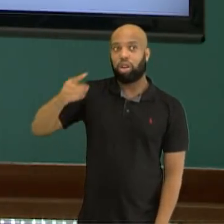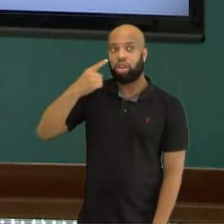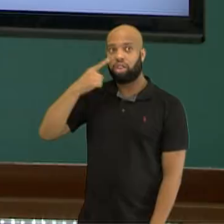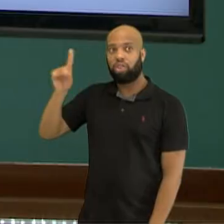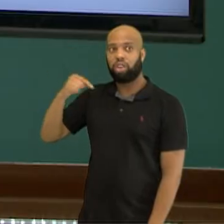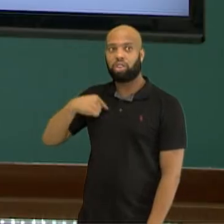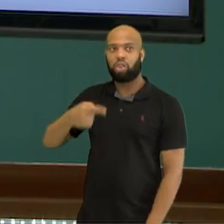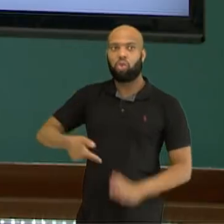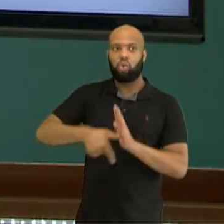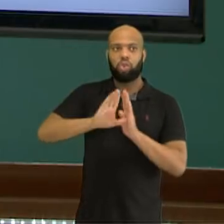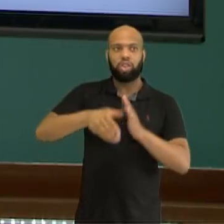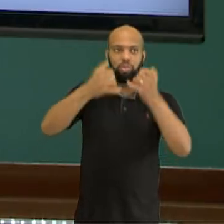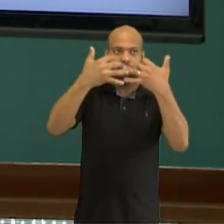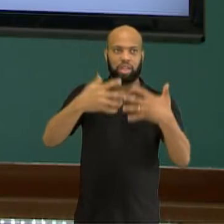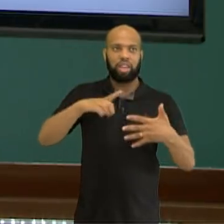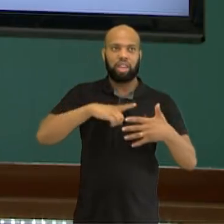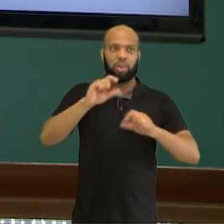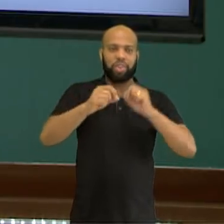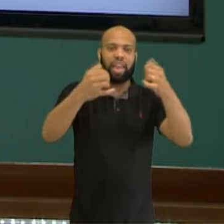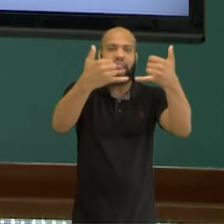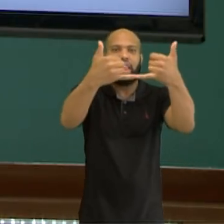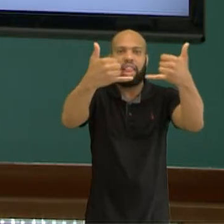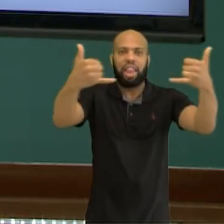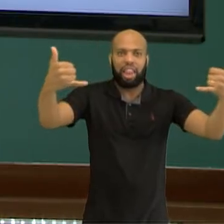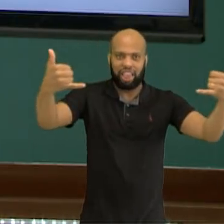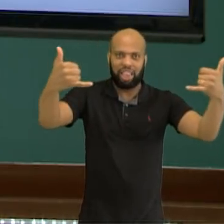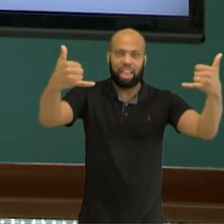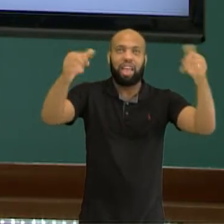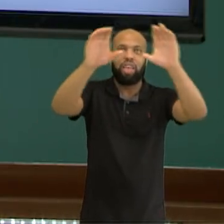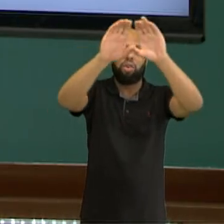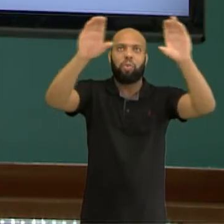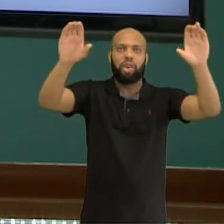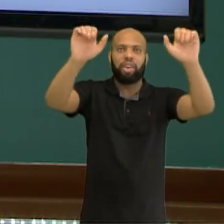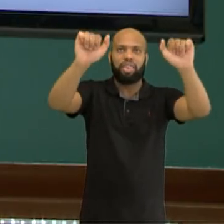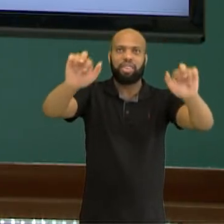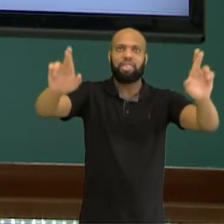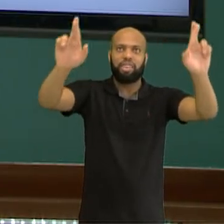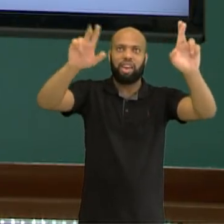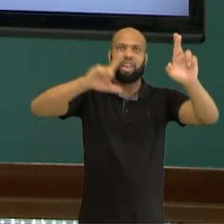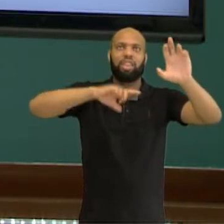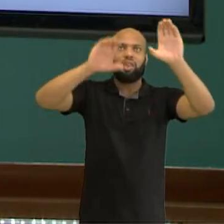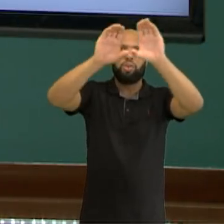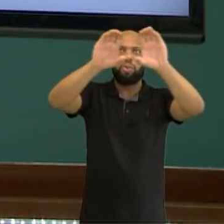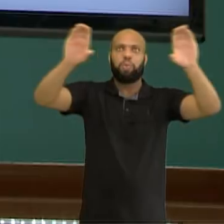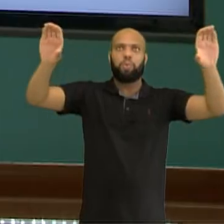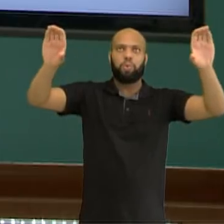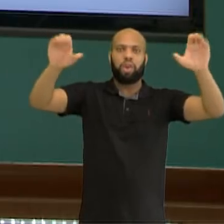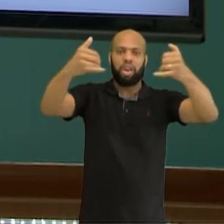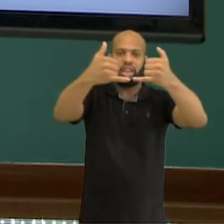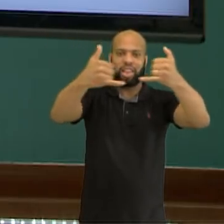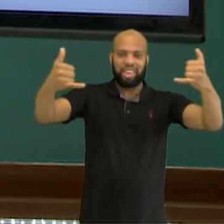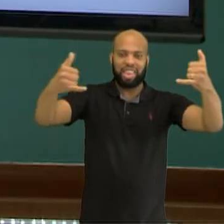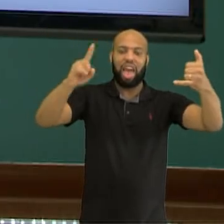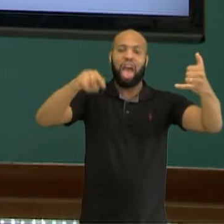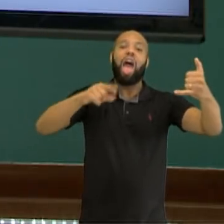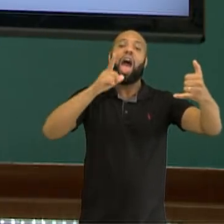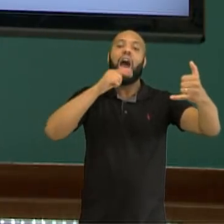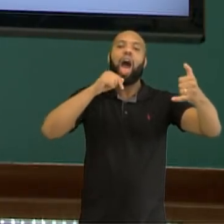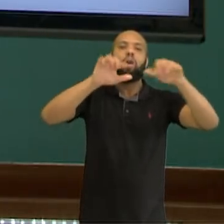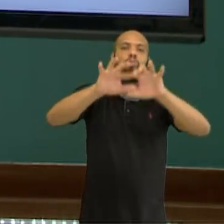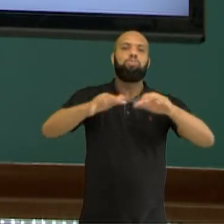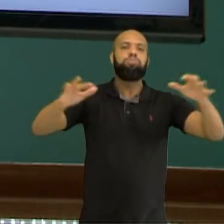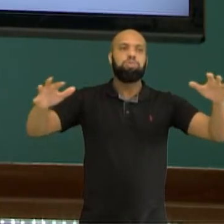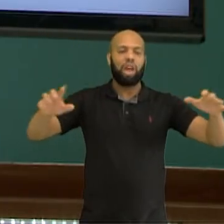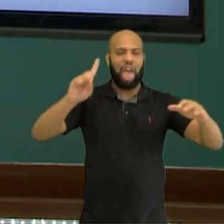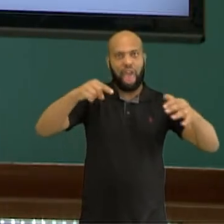para vocês a linha do horizonte que separa, o ar, a gente vê o céu da água. E os navios, conforme